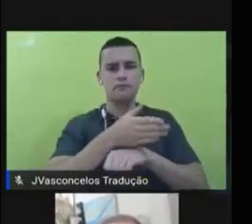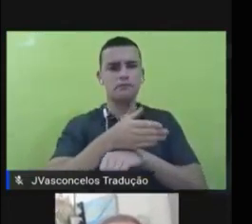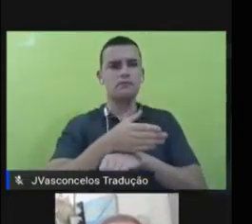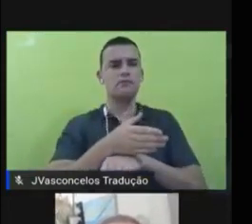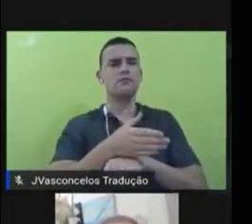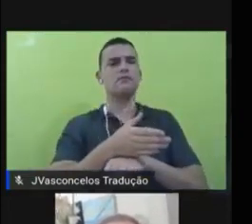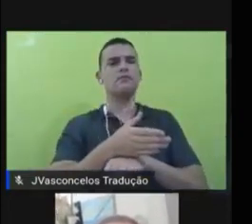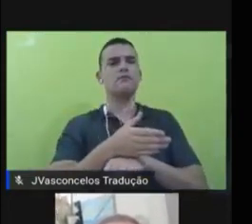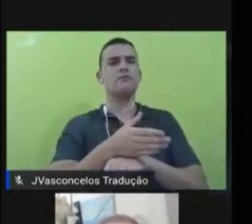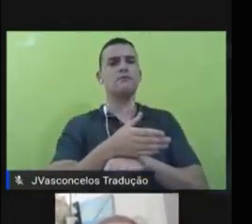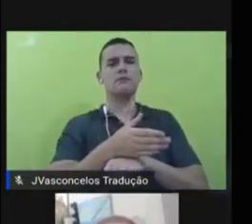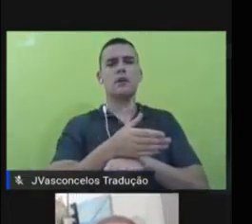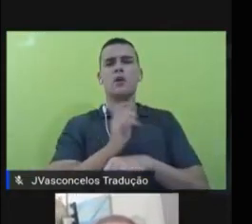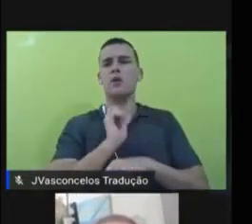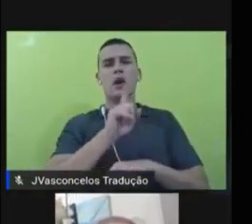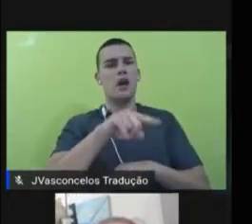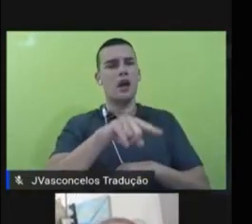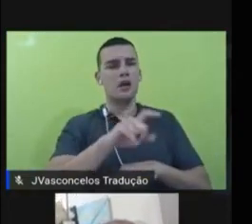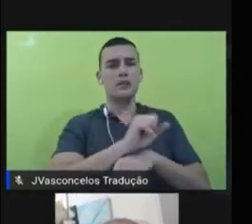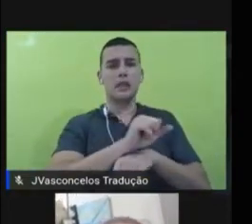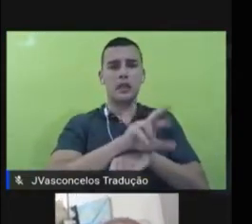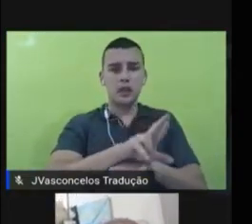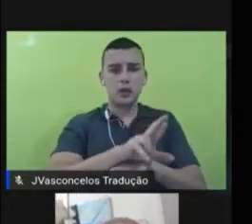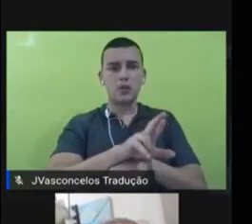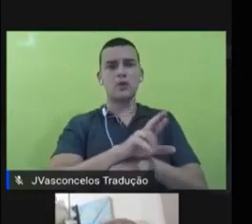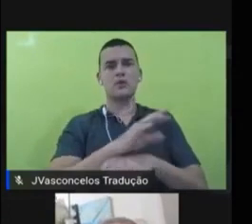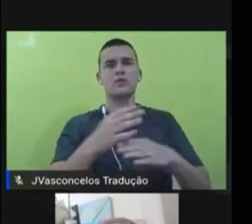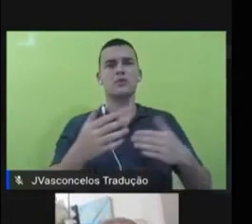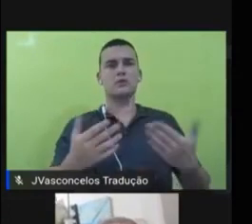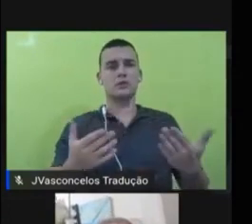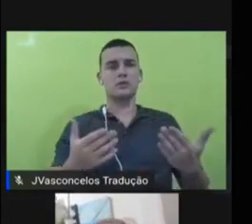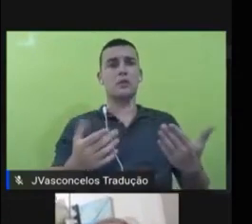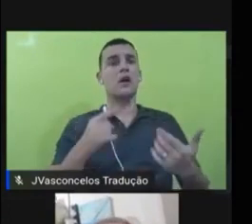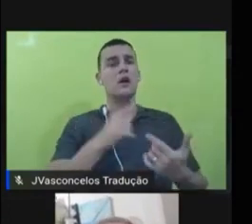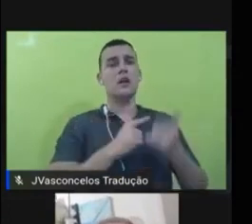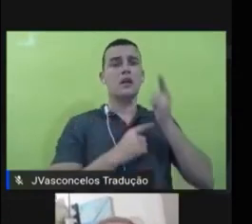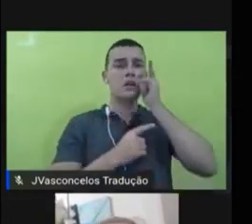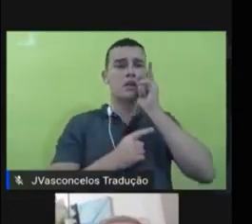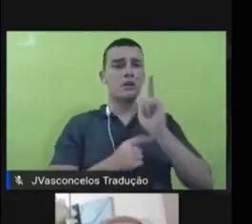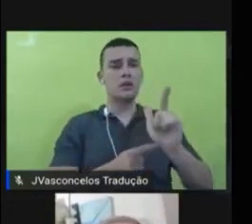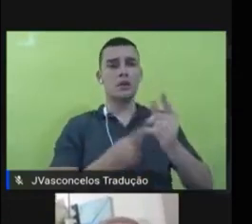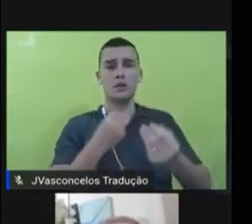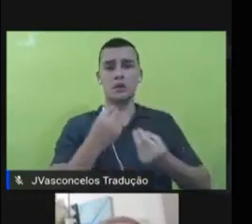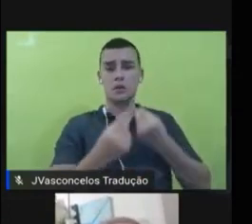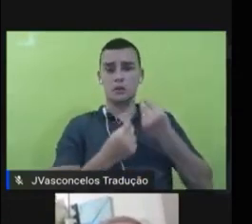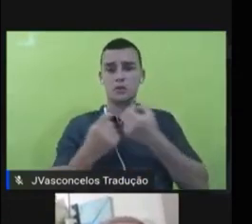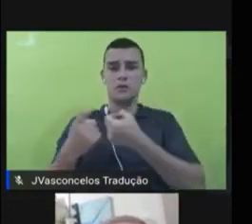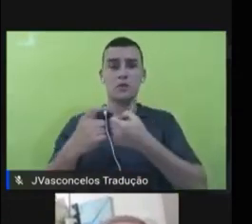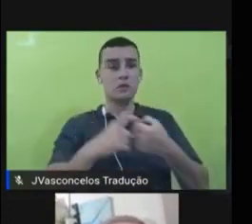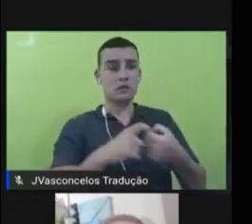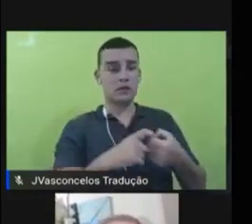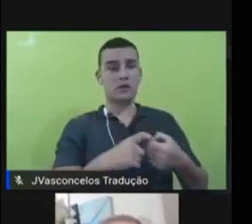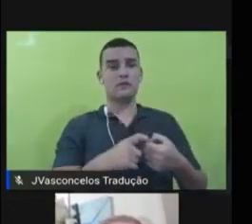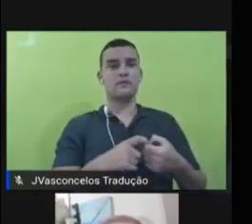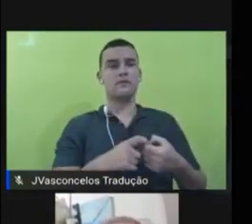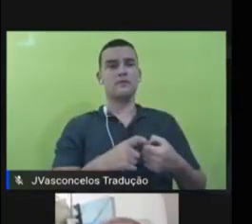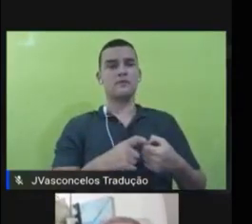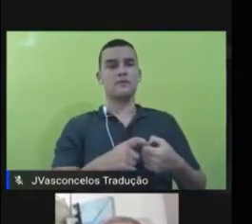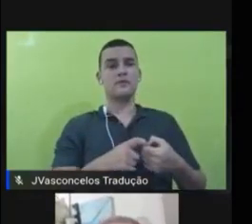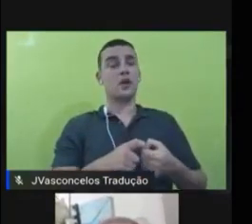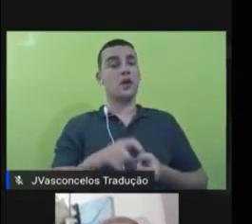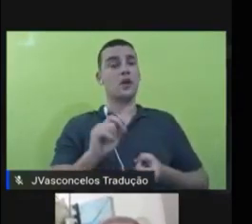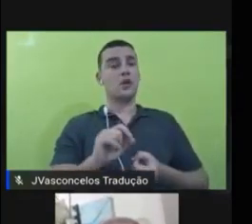começou a frequentar o apoio de sala de recursos, e ela pôde recuperar, né, o seu vínculo